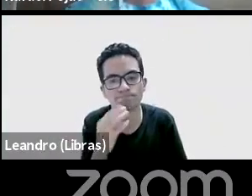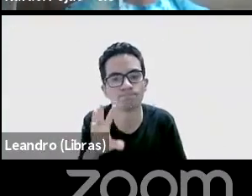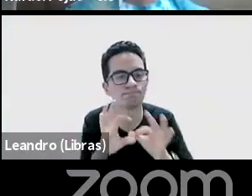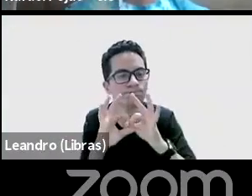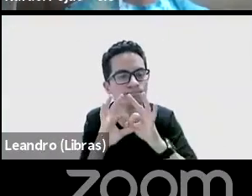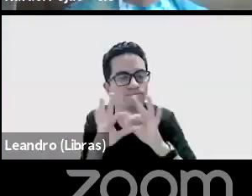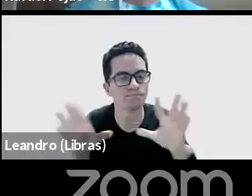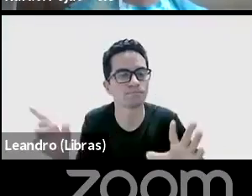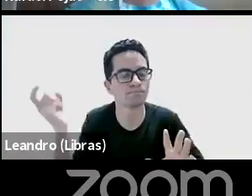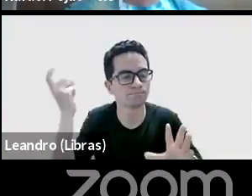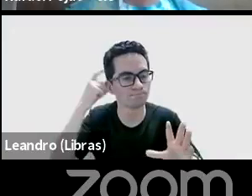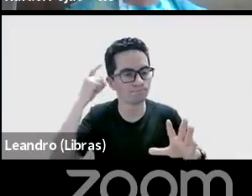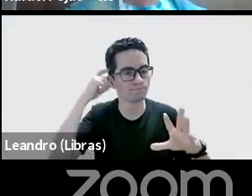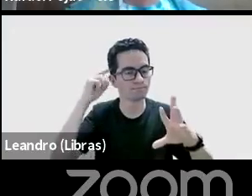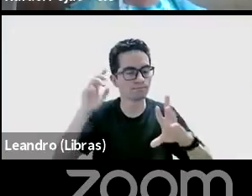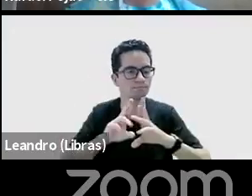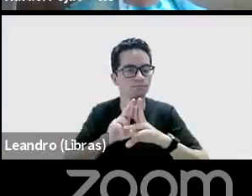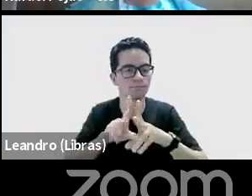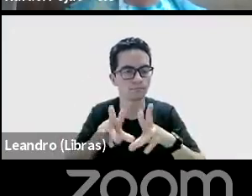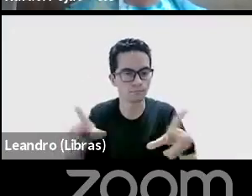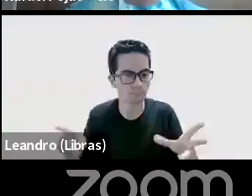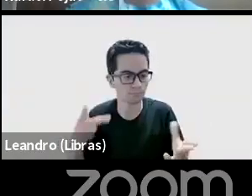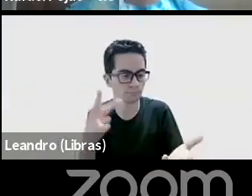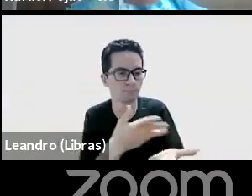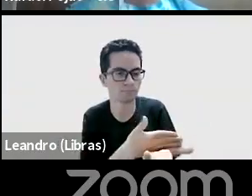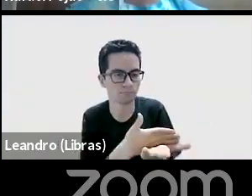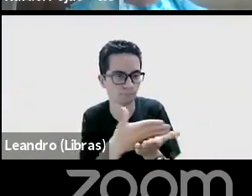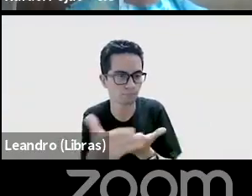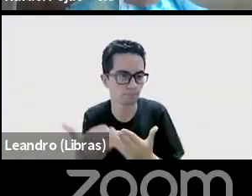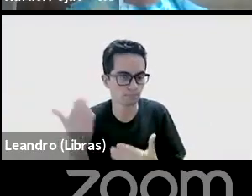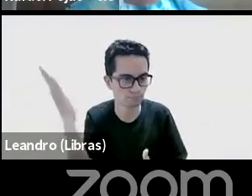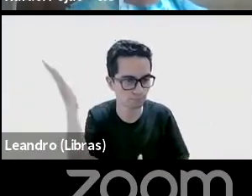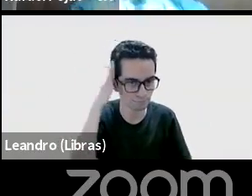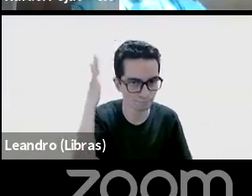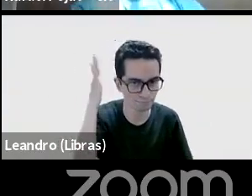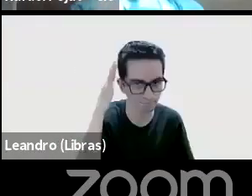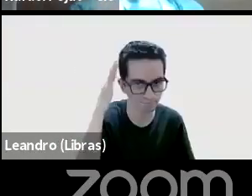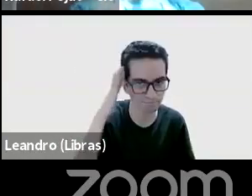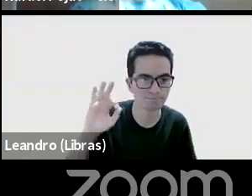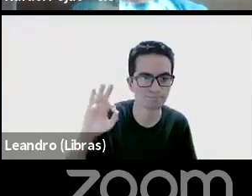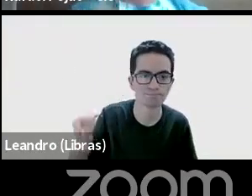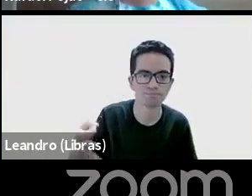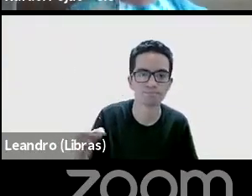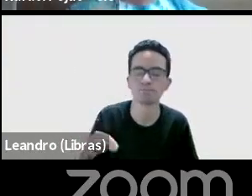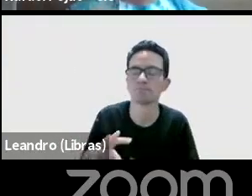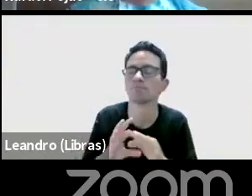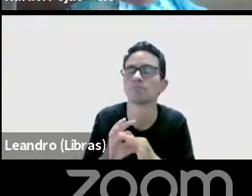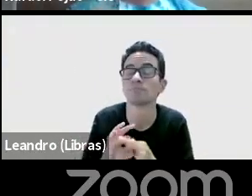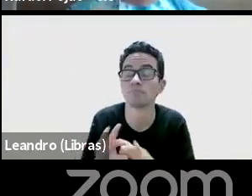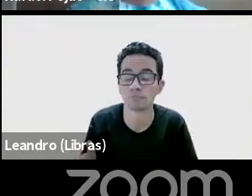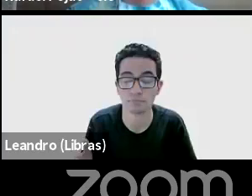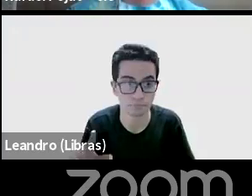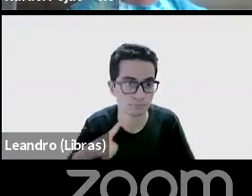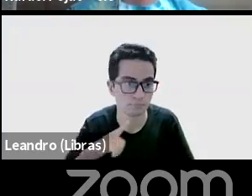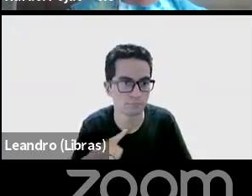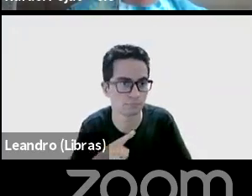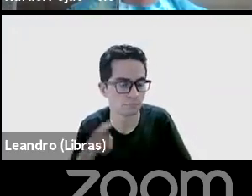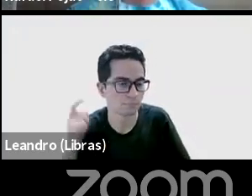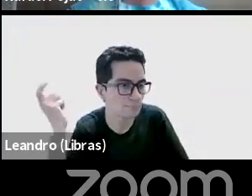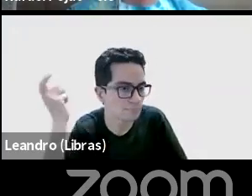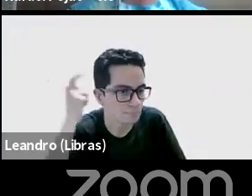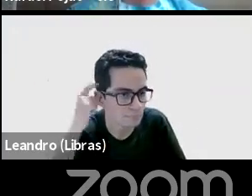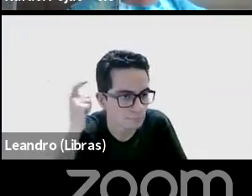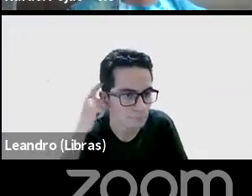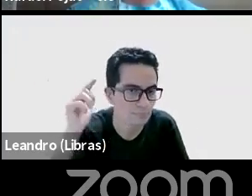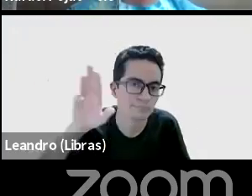pensar diferente a partir disso, né? Ou seja, enfim, era um pouco também uma libertação para poder pensar na diferença,